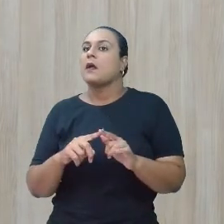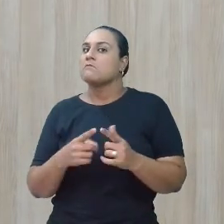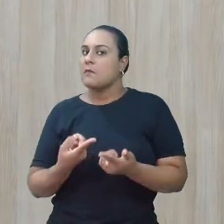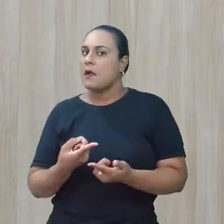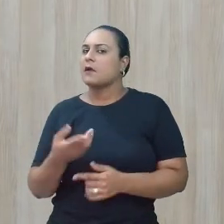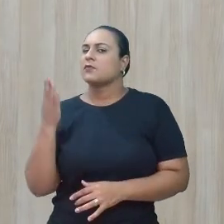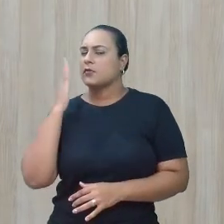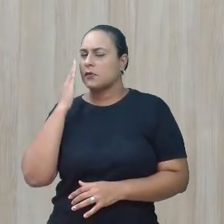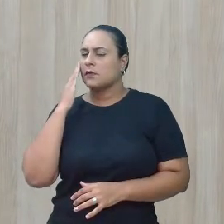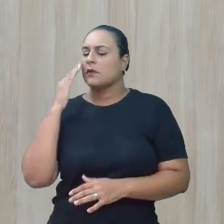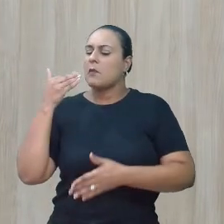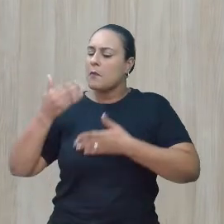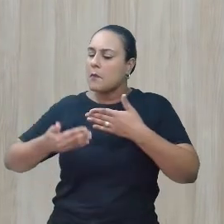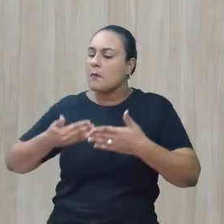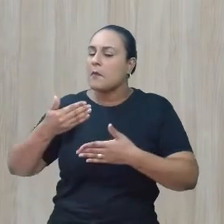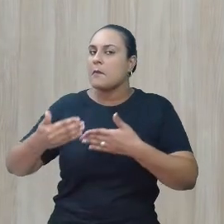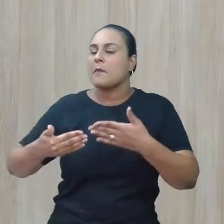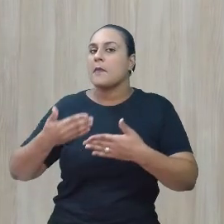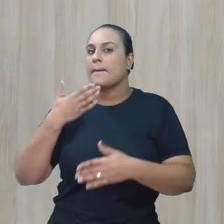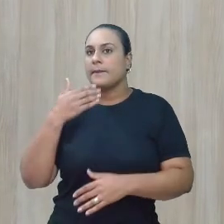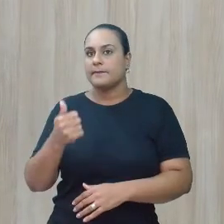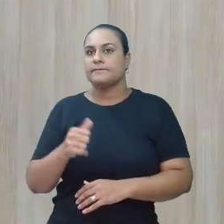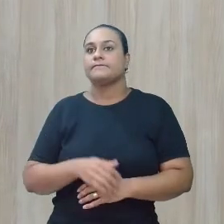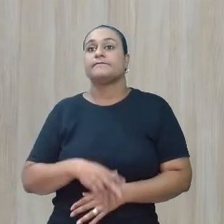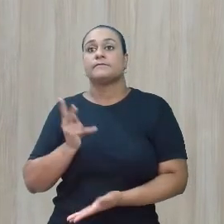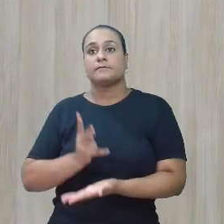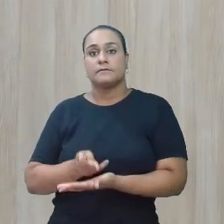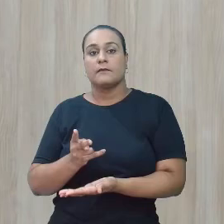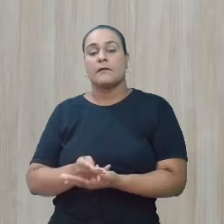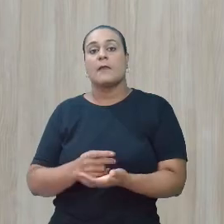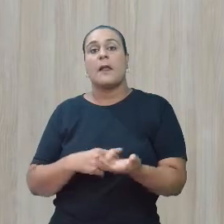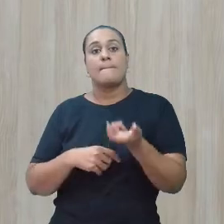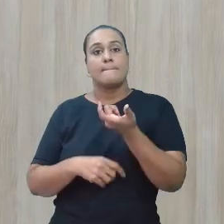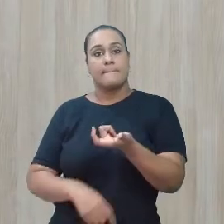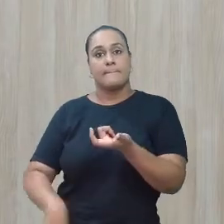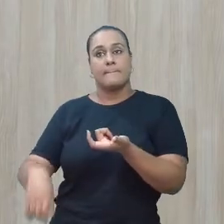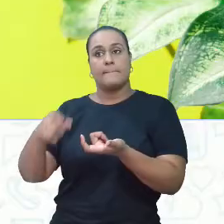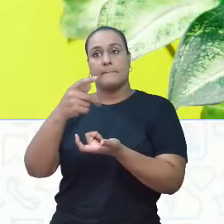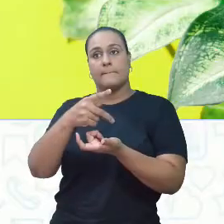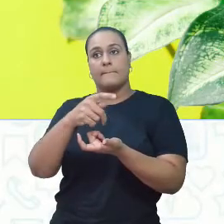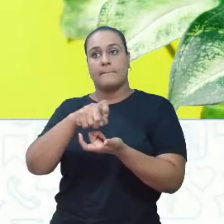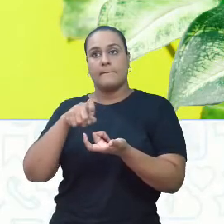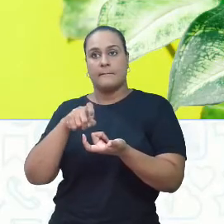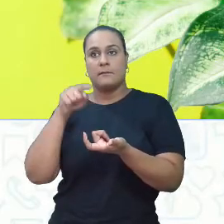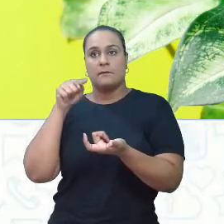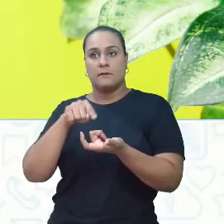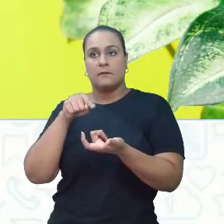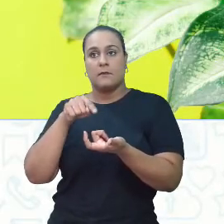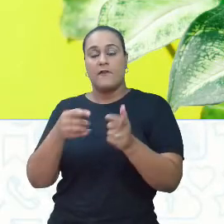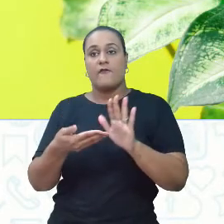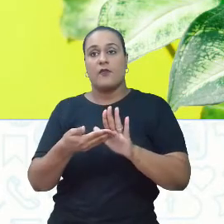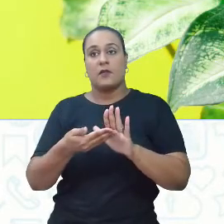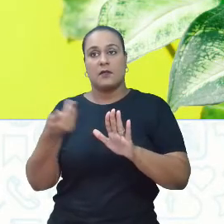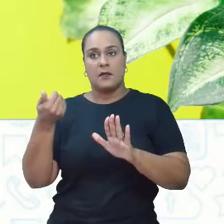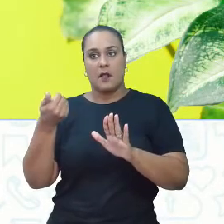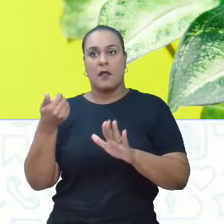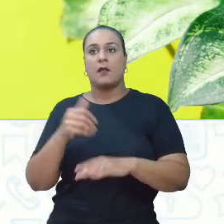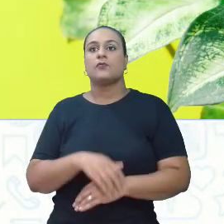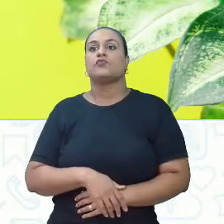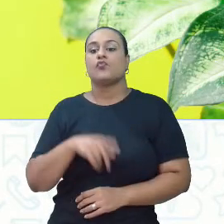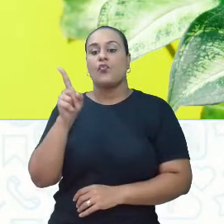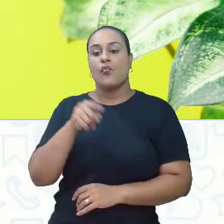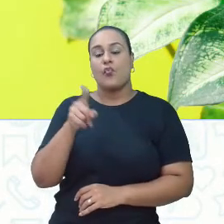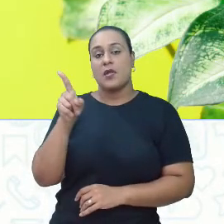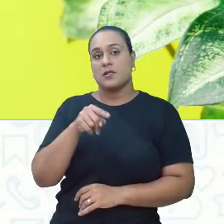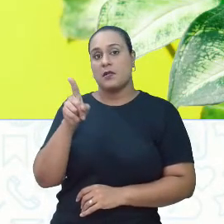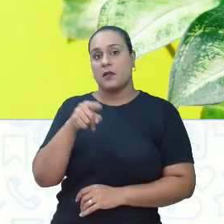gente entender aos pouquinhos. Continuamos nas palavras paroxítonas. Nas palavras paroxítonas, foi abolido o